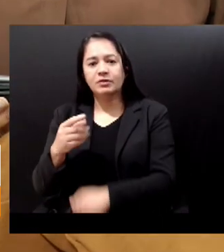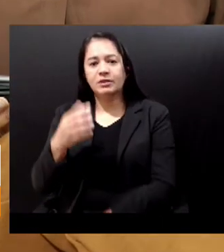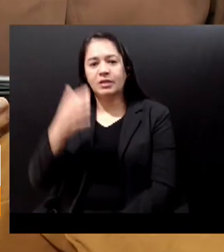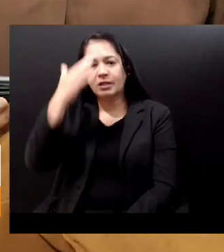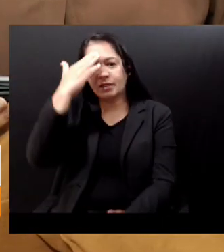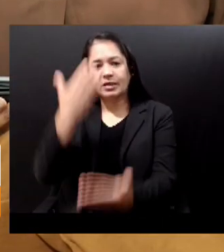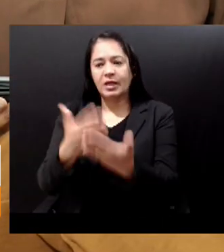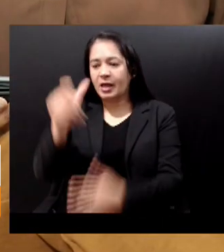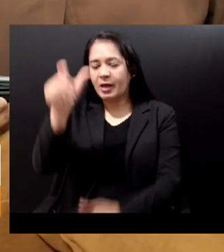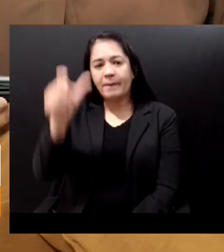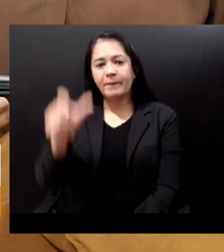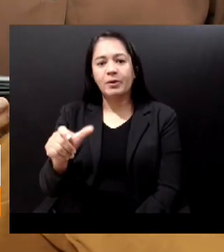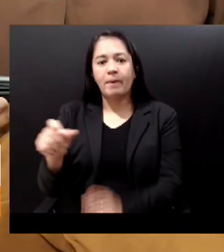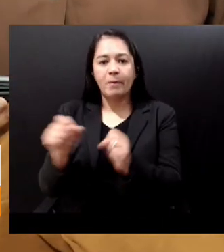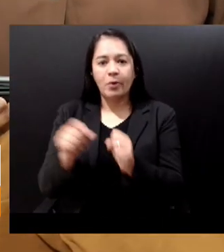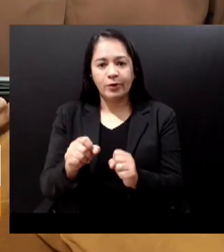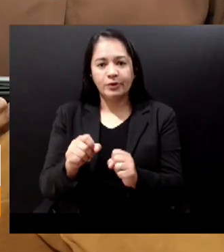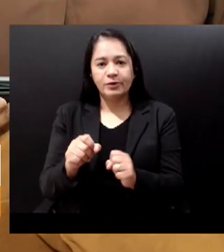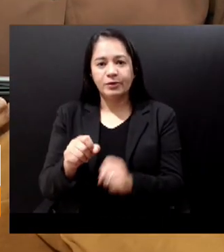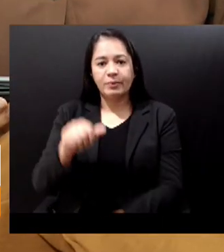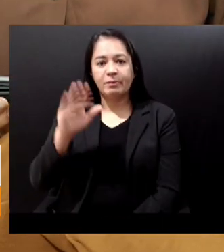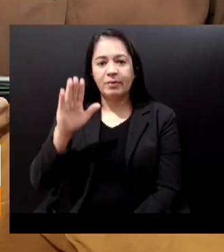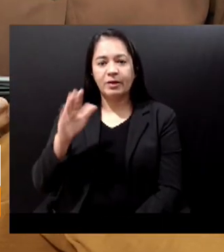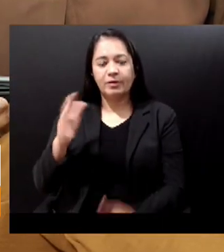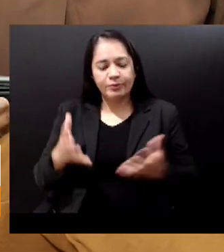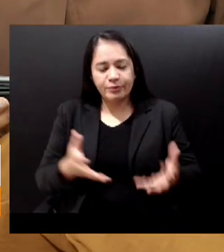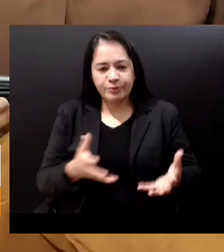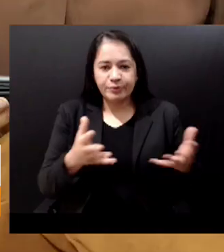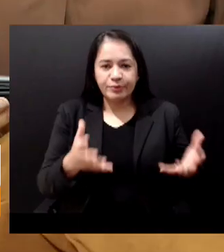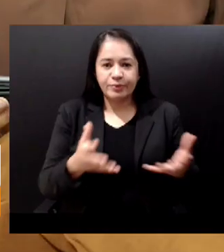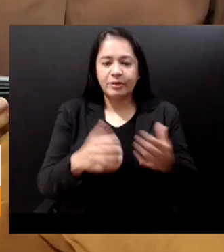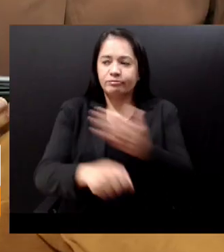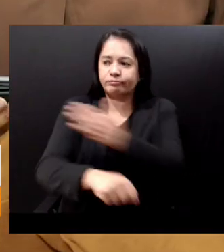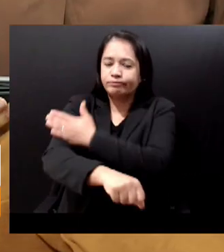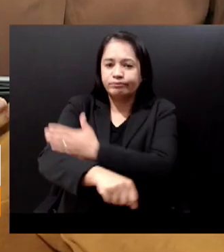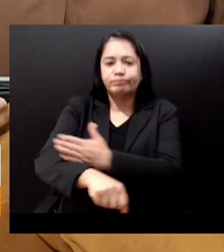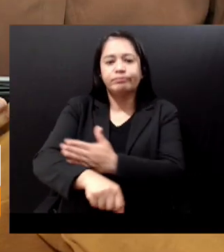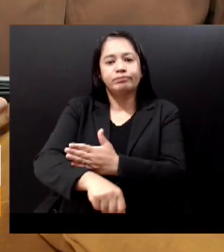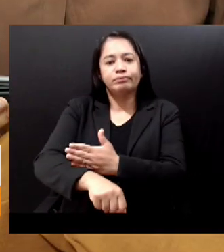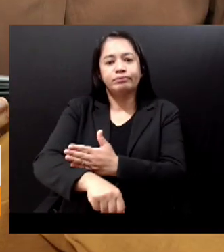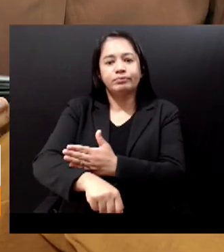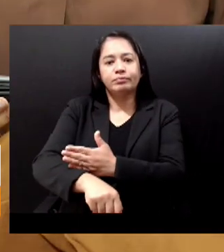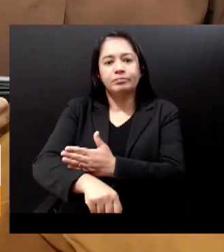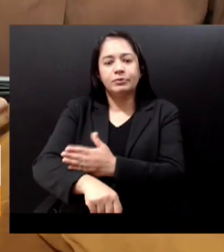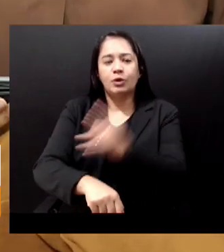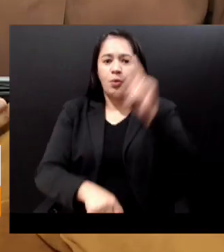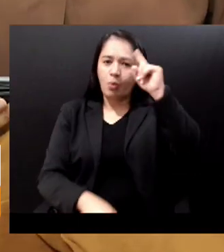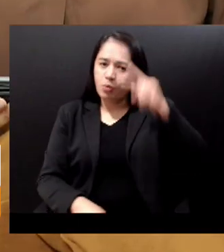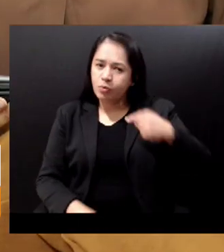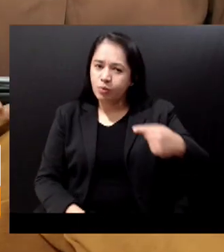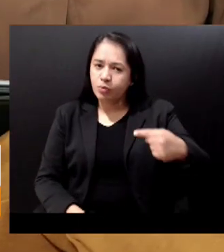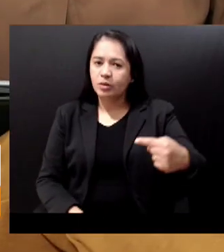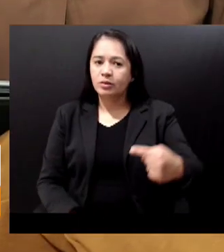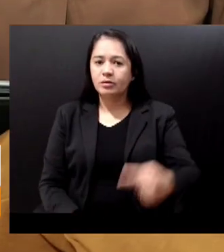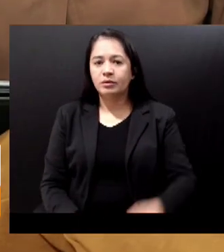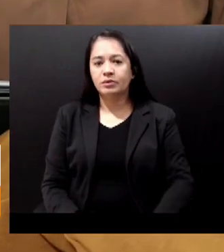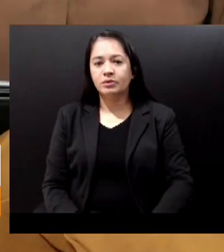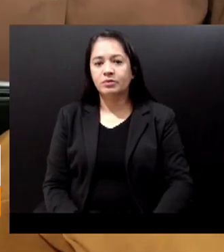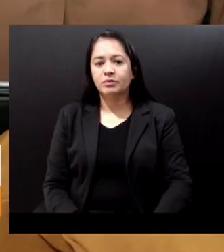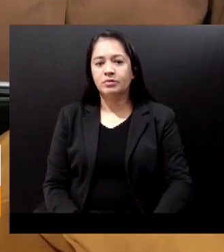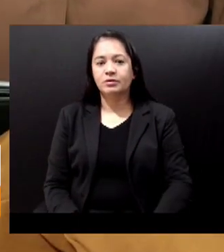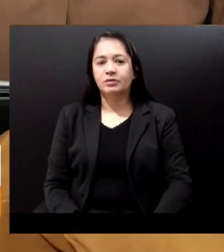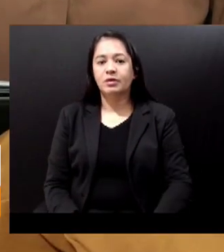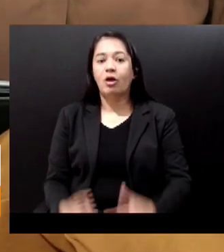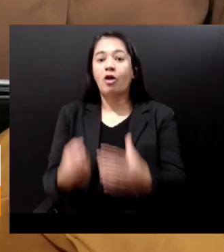pode ser mais motivada e disciplinada no dia a dia? Tipo assim, fora da atividade física, em